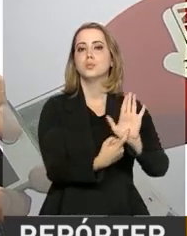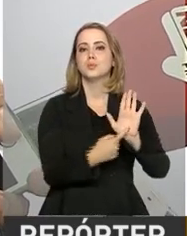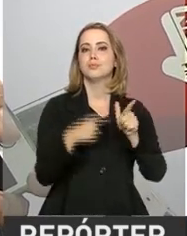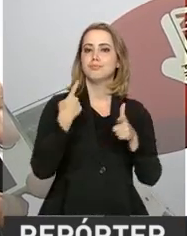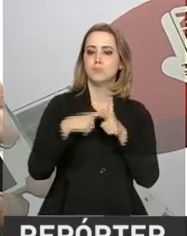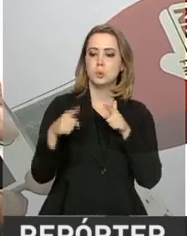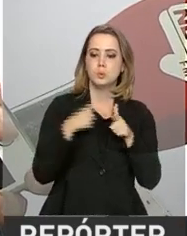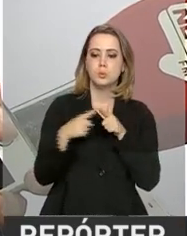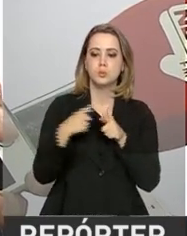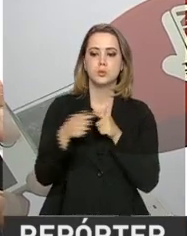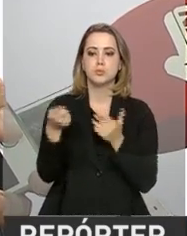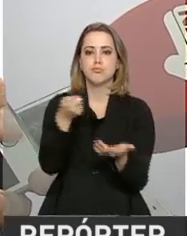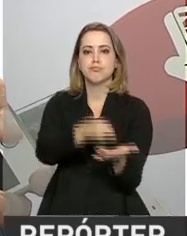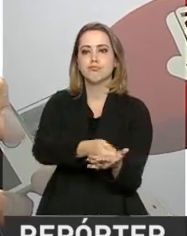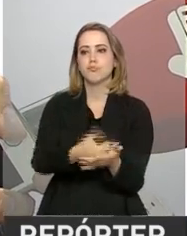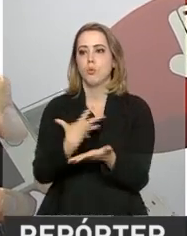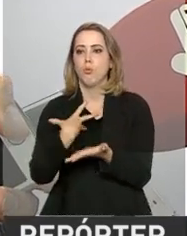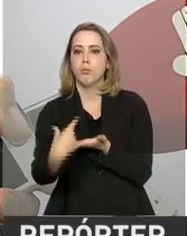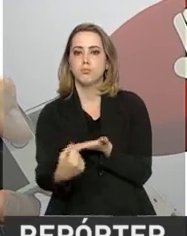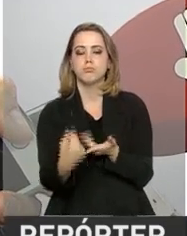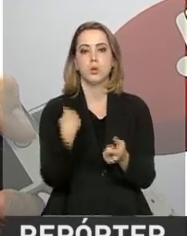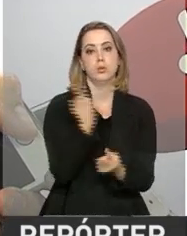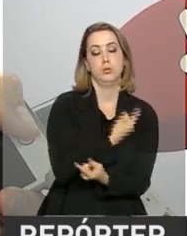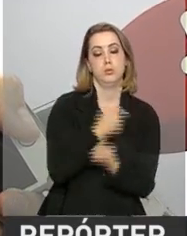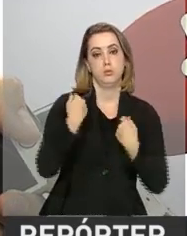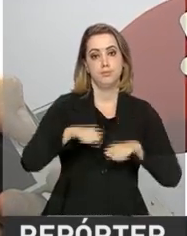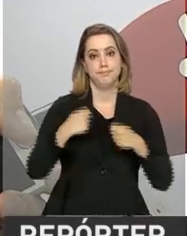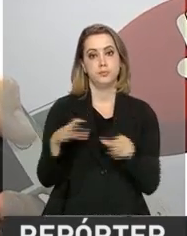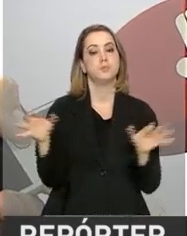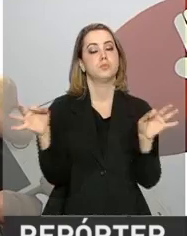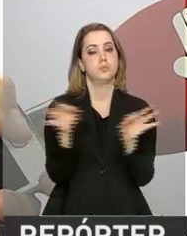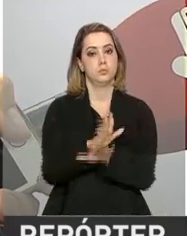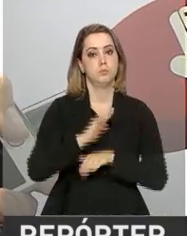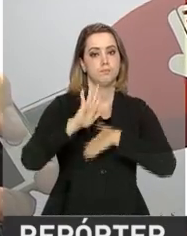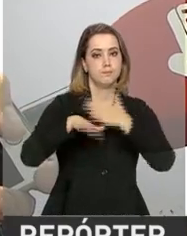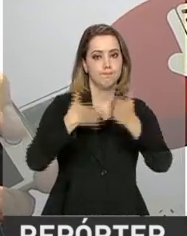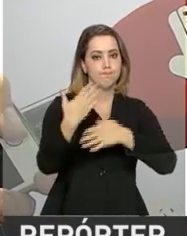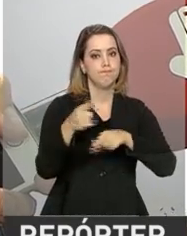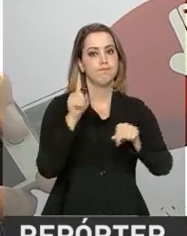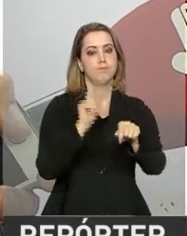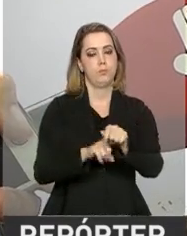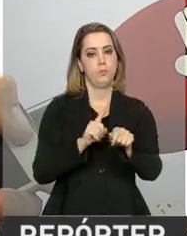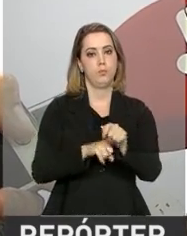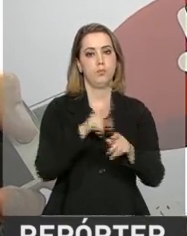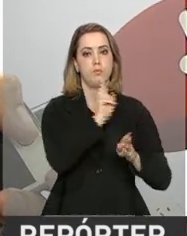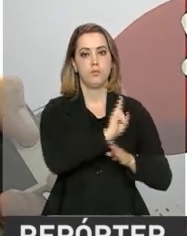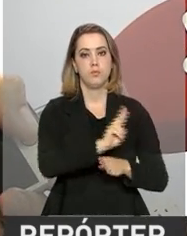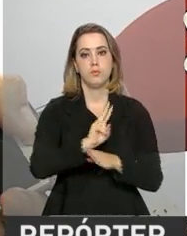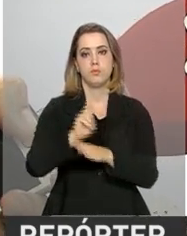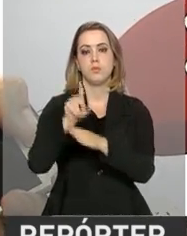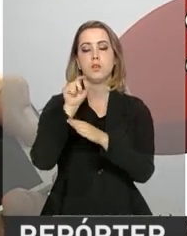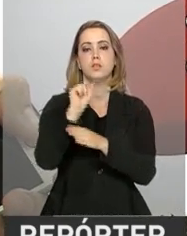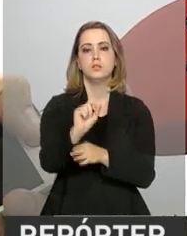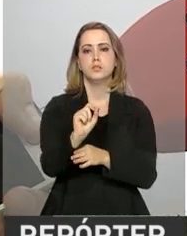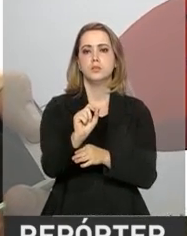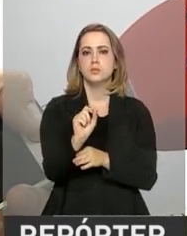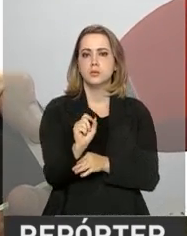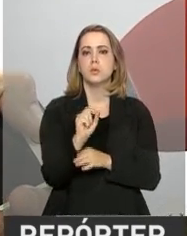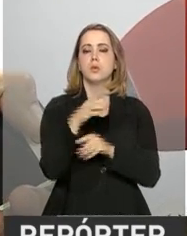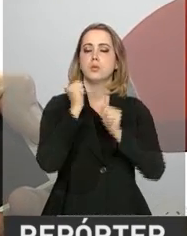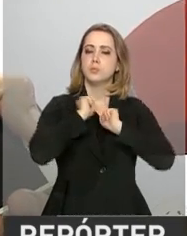desequilíbrio contributivo dentro do sistema que nós precisamos solver ao longo do tempo, justamente para defender, né, que